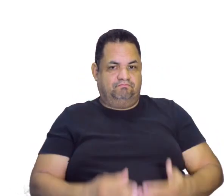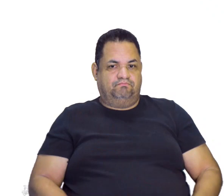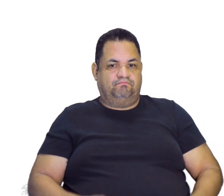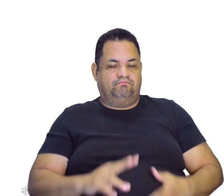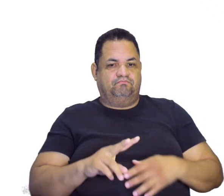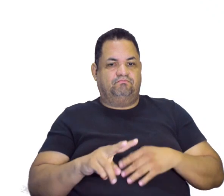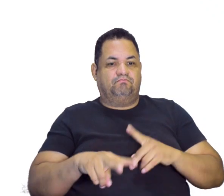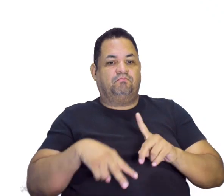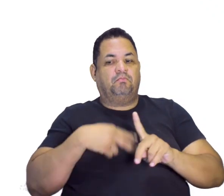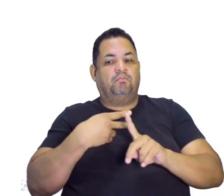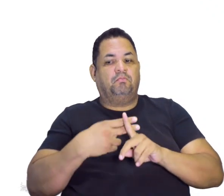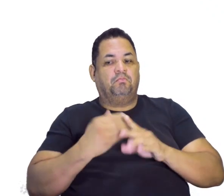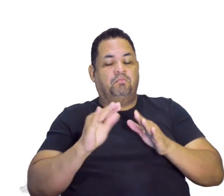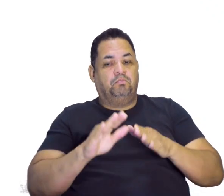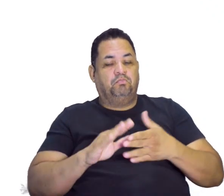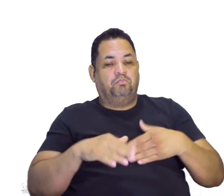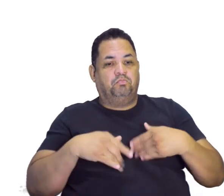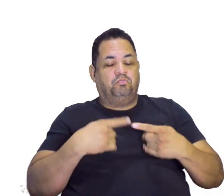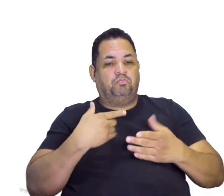Porque